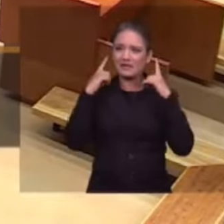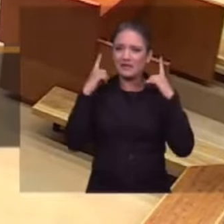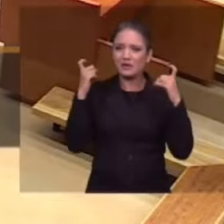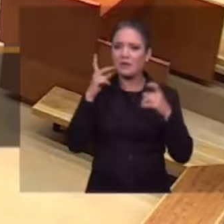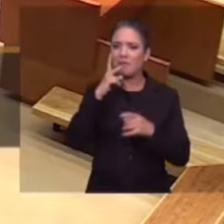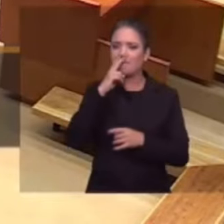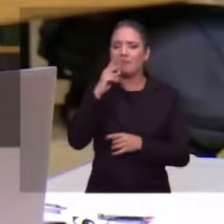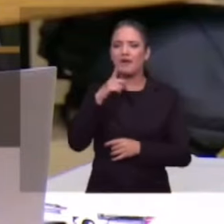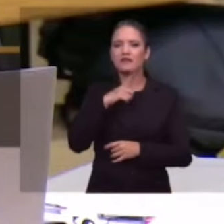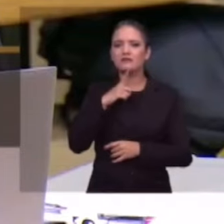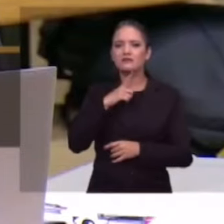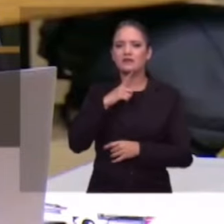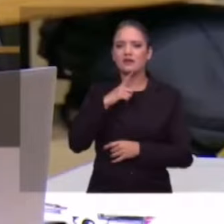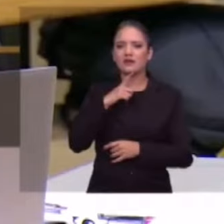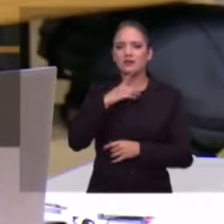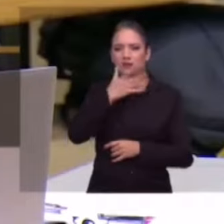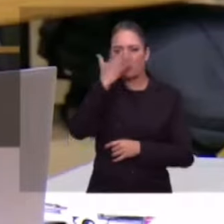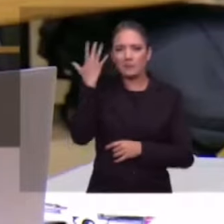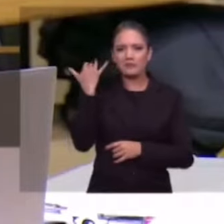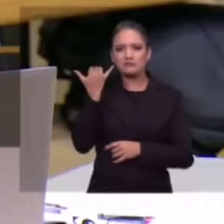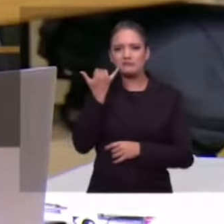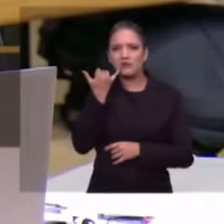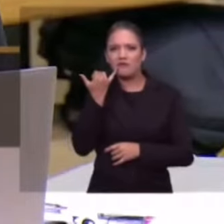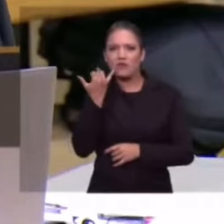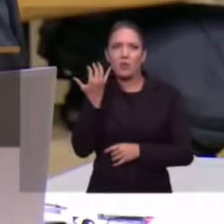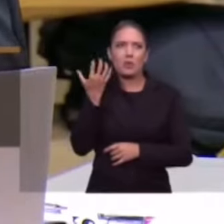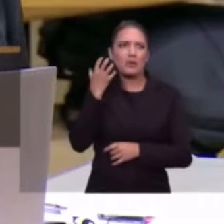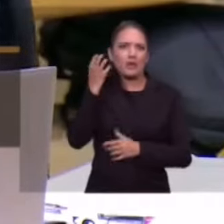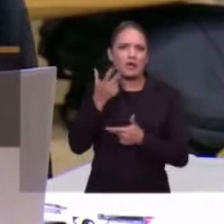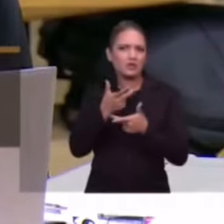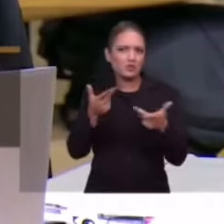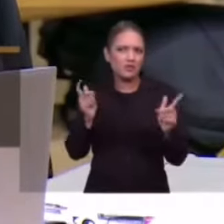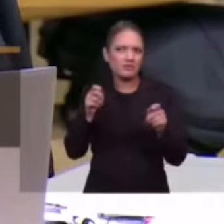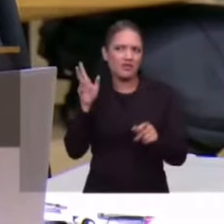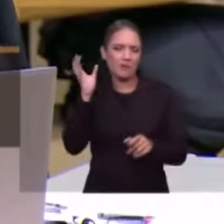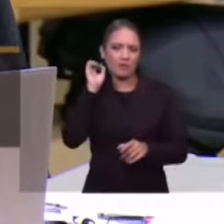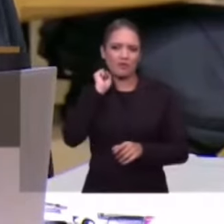rádio ligado e poderia desligar, por favor. Então, presidente,